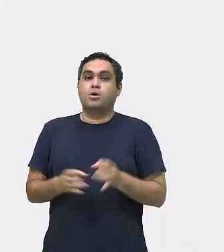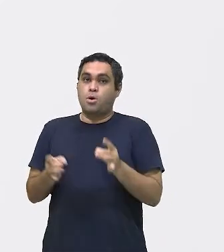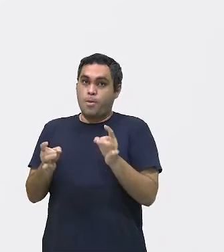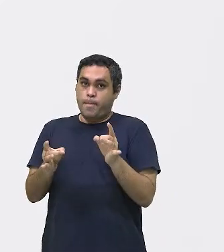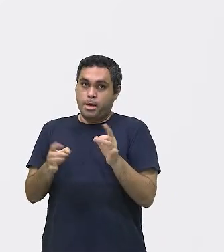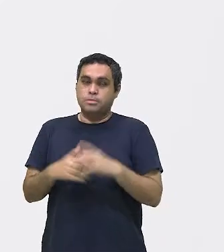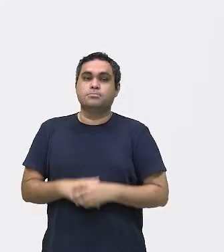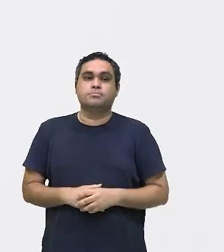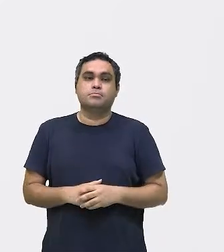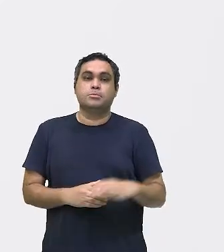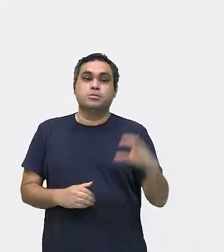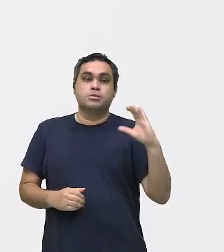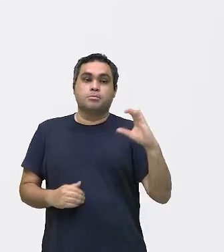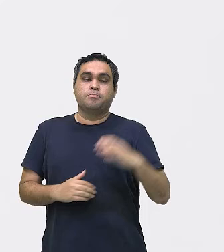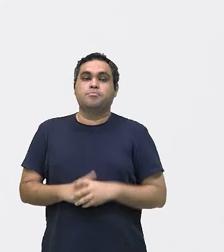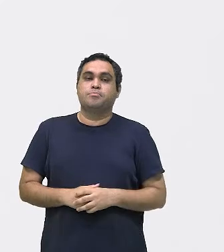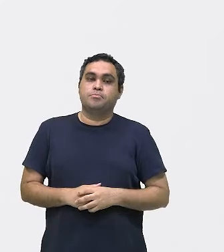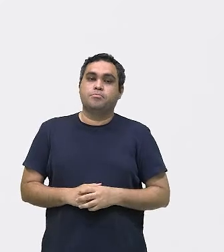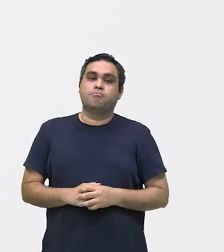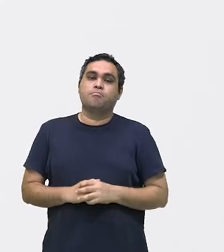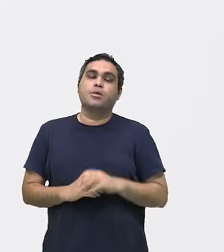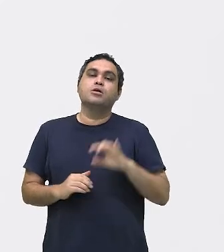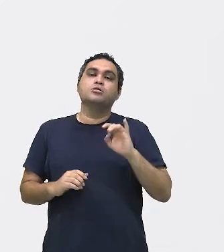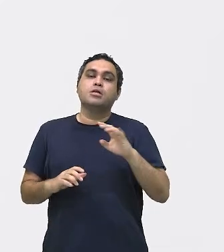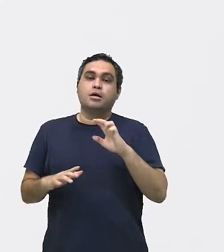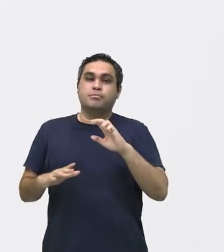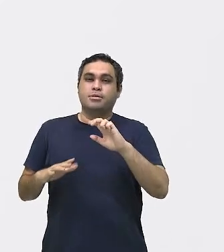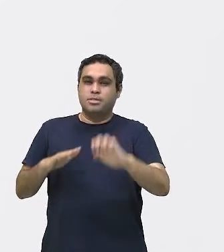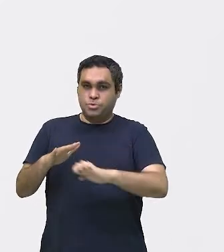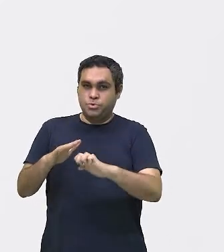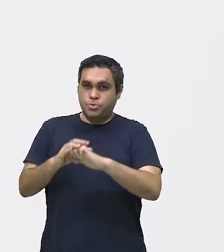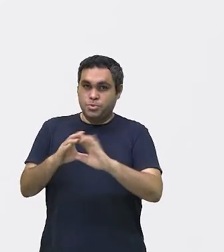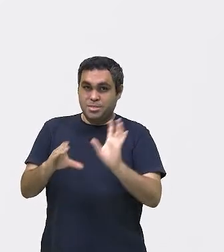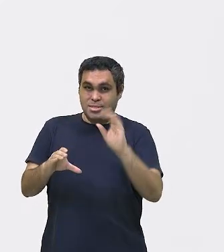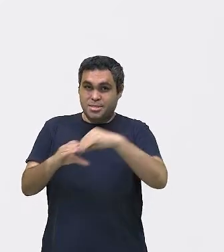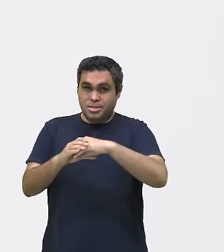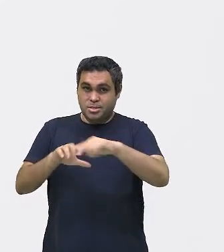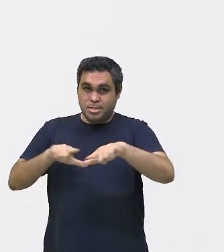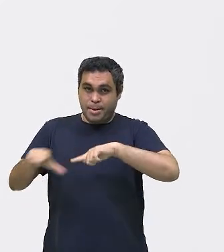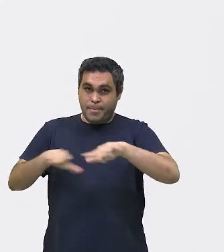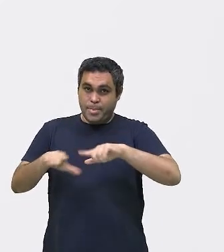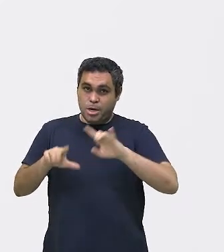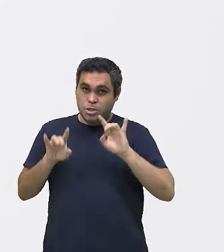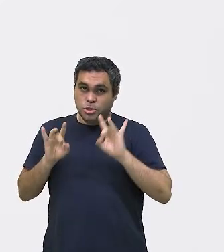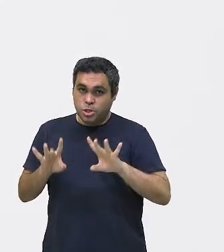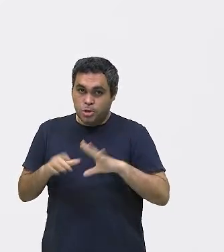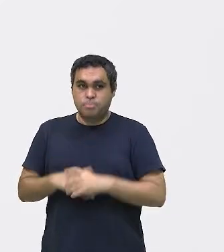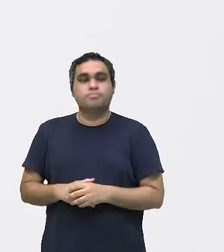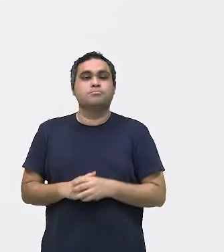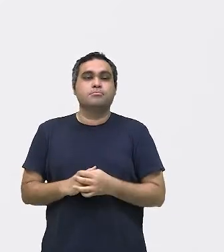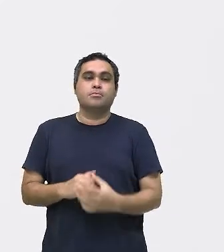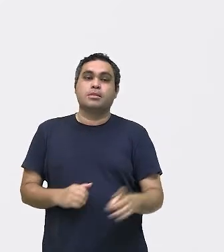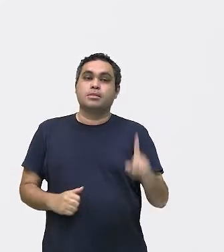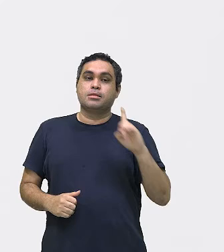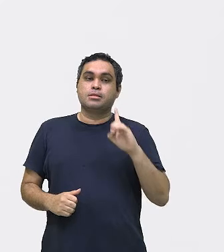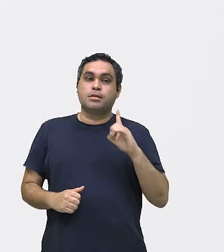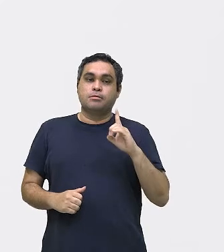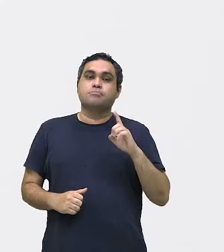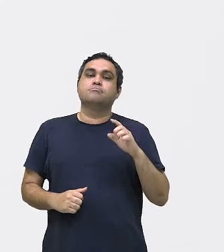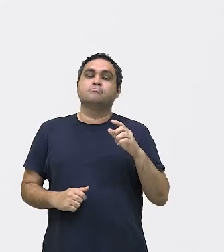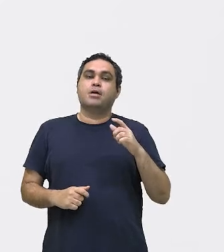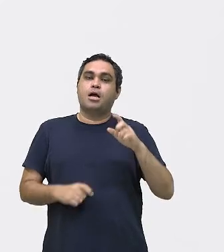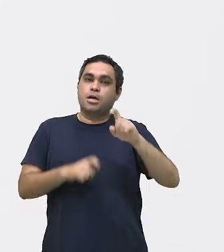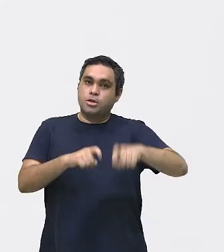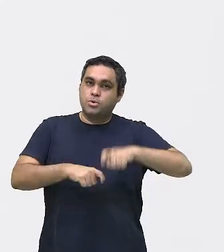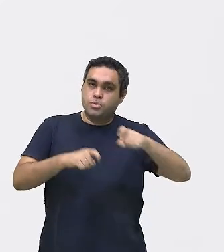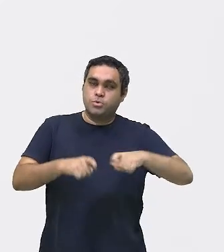Alternativa C, apenas atividades relacionadas à indústria. Alternativa D, agricultura